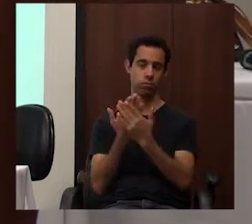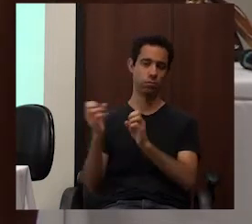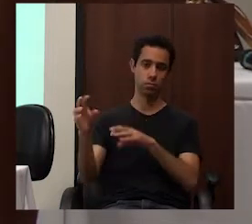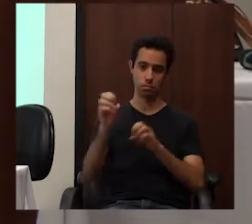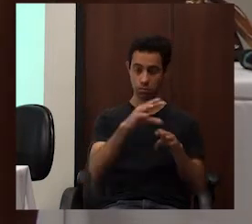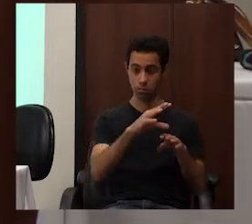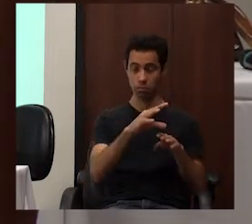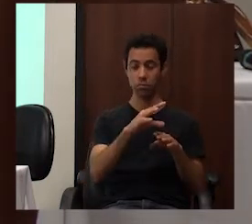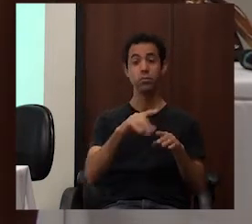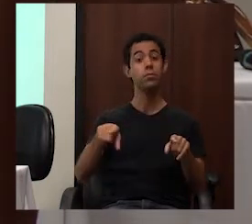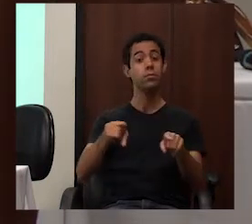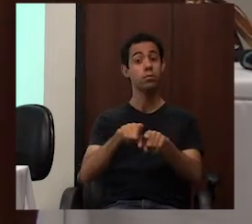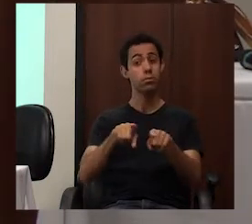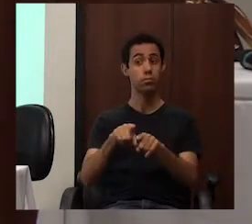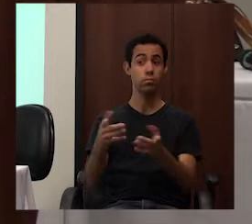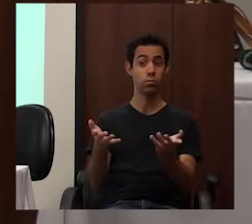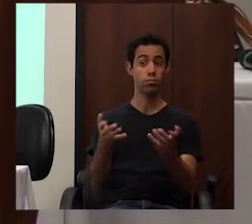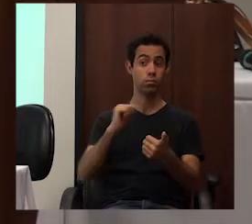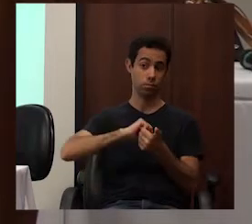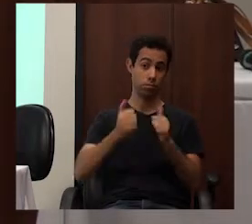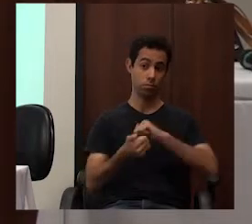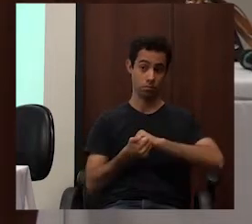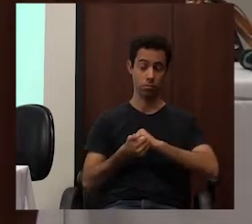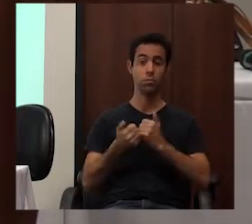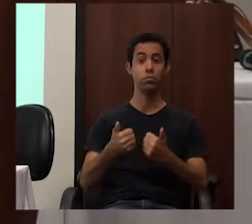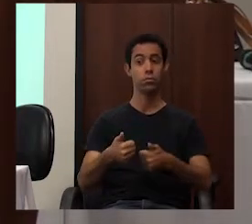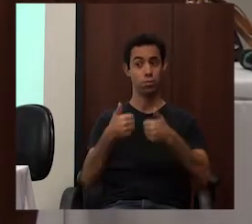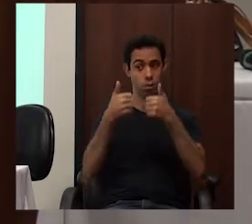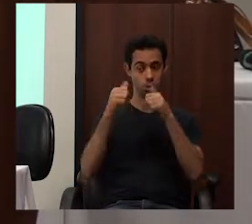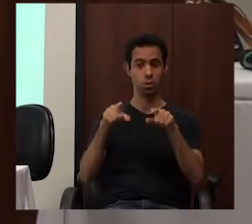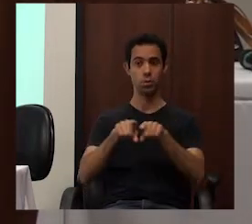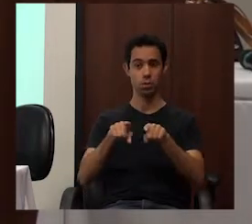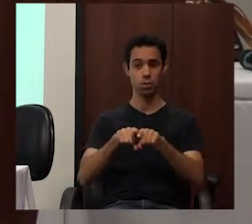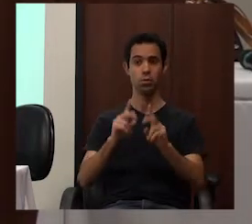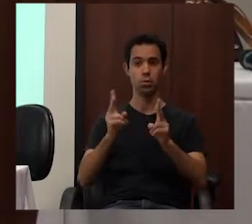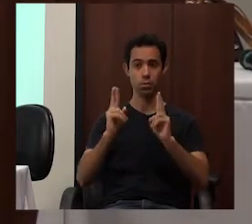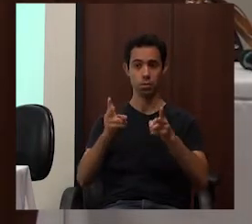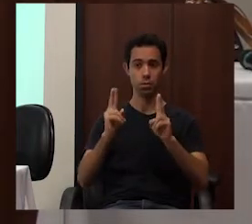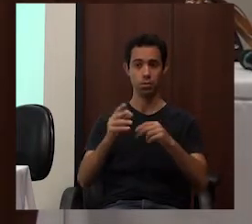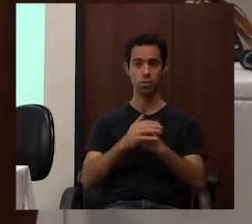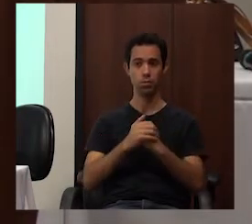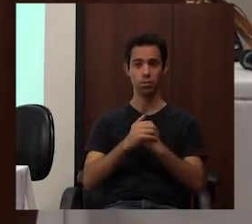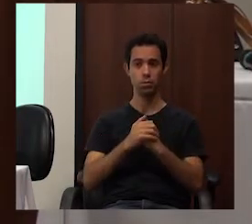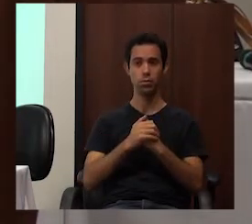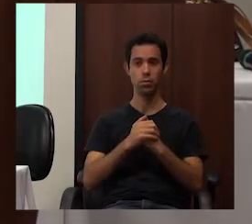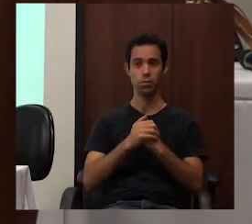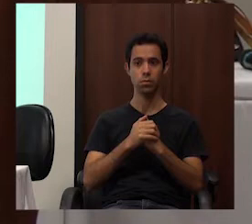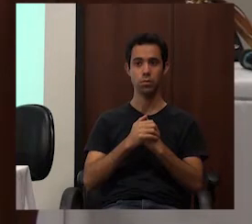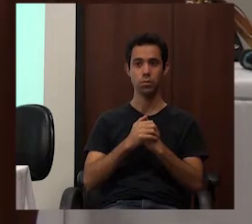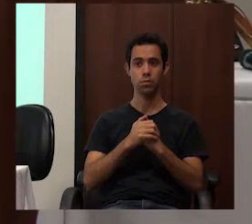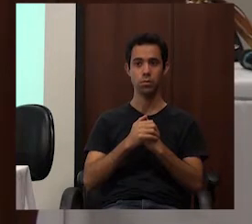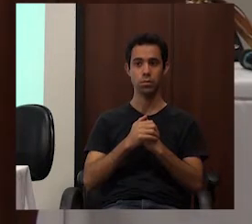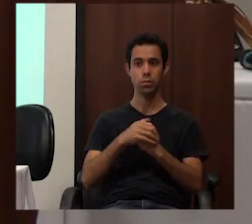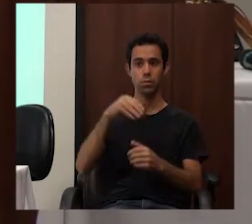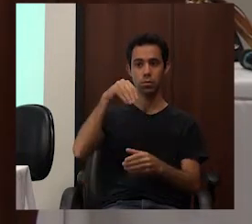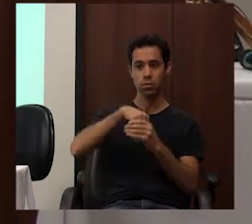que vise a garantia de adaptações razoáveis, garantir o apoio necessário ao sistema educacional, medidas de apoio individualizadas em ambiente